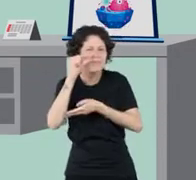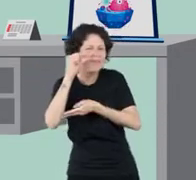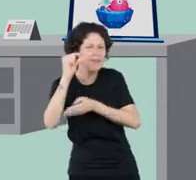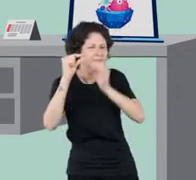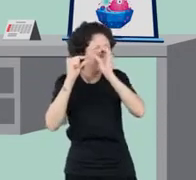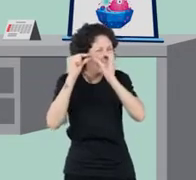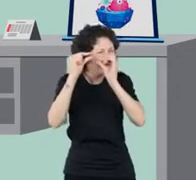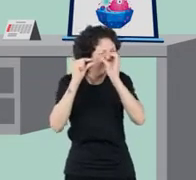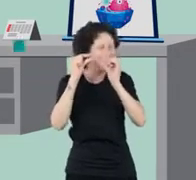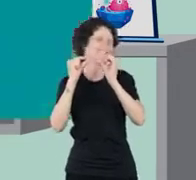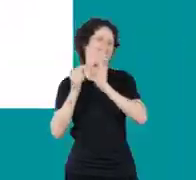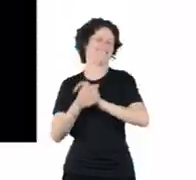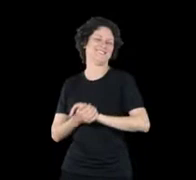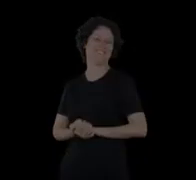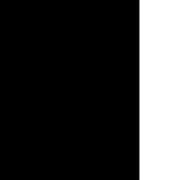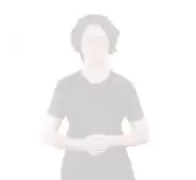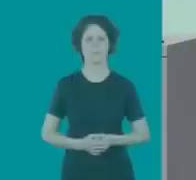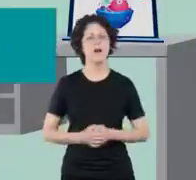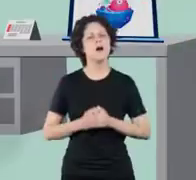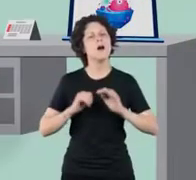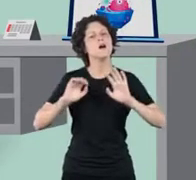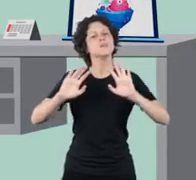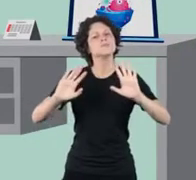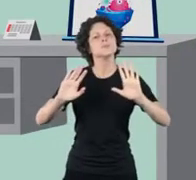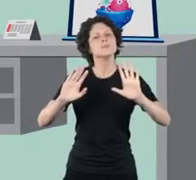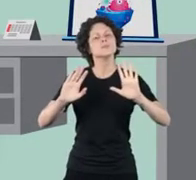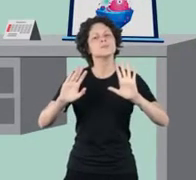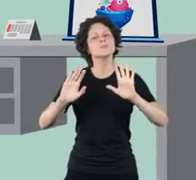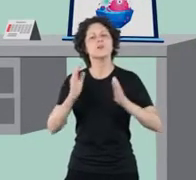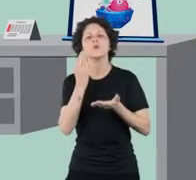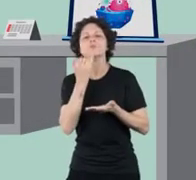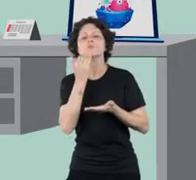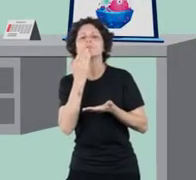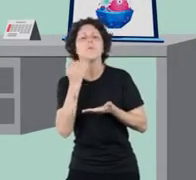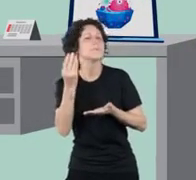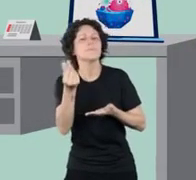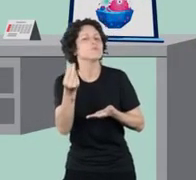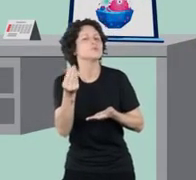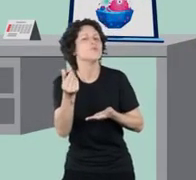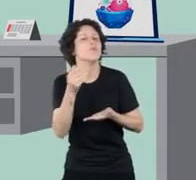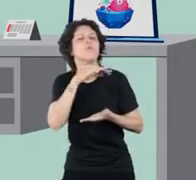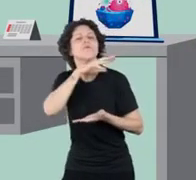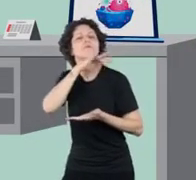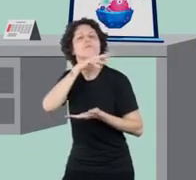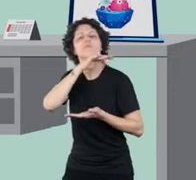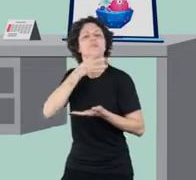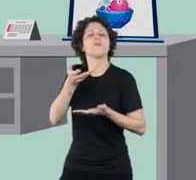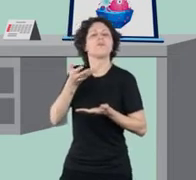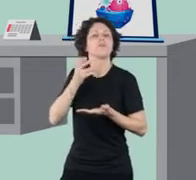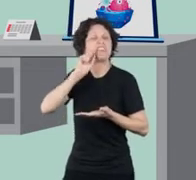separando tudo em pedaços menores. E como sabemos se o que estamos comendo é gostoso ou não? Na